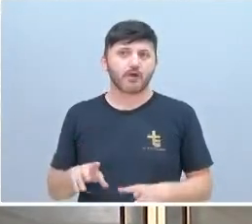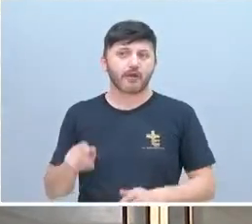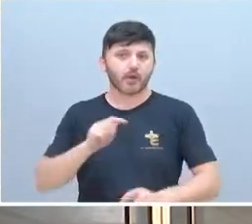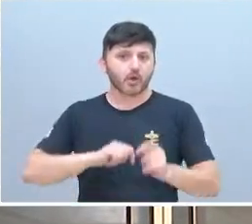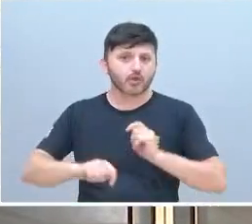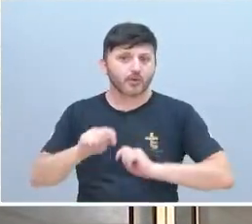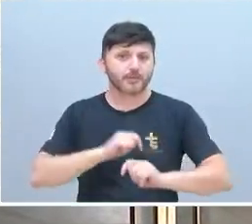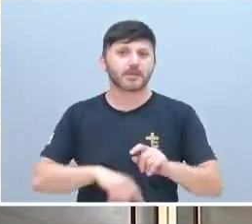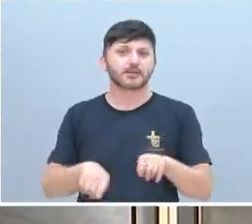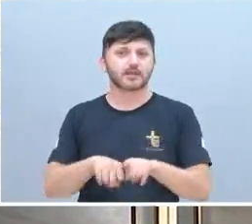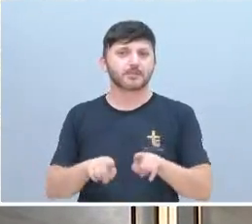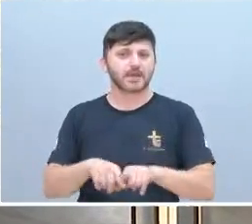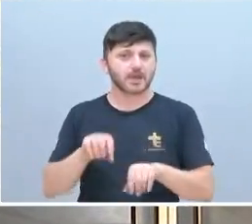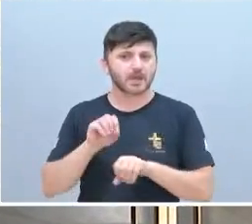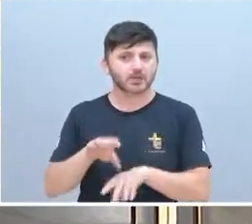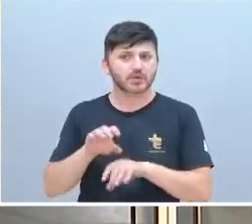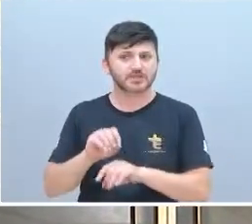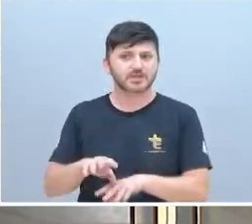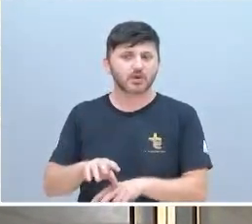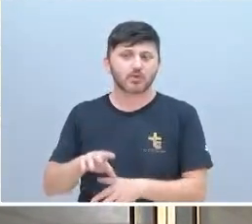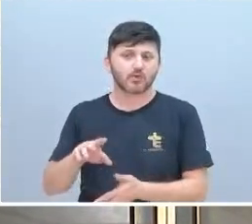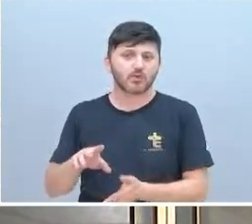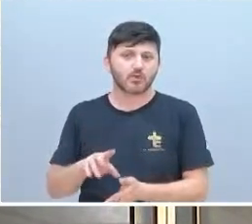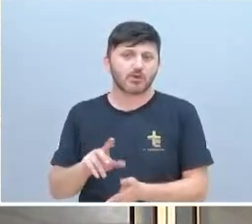Na educação difere?